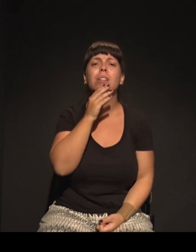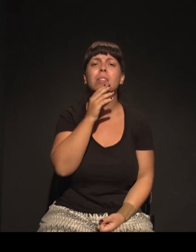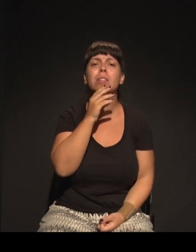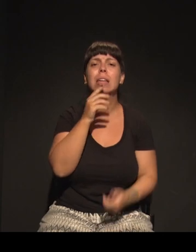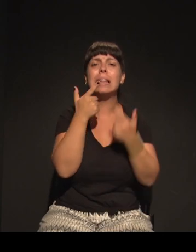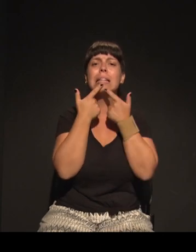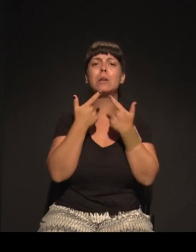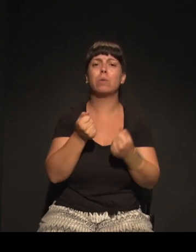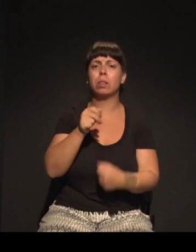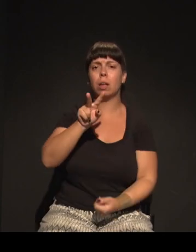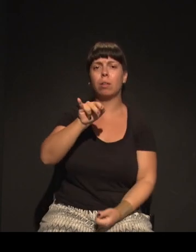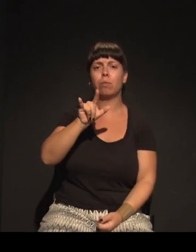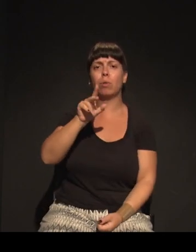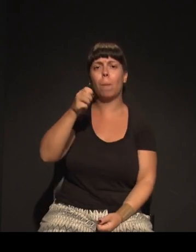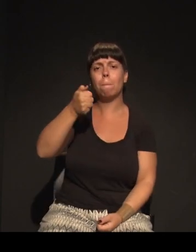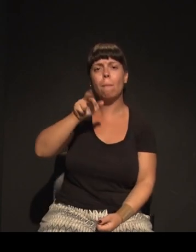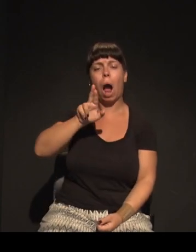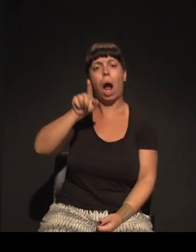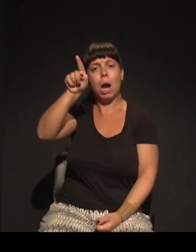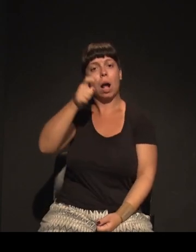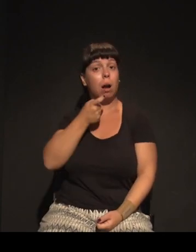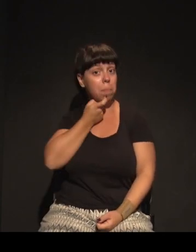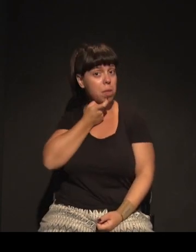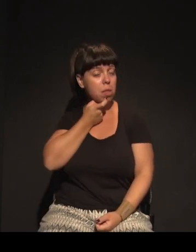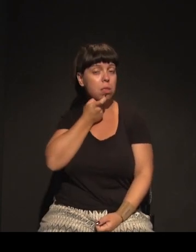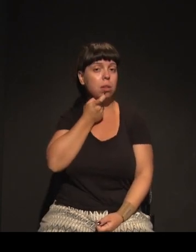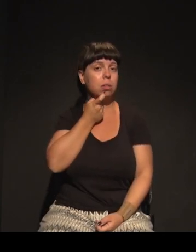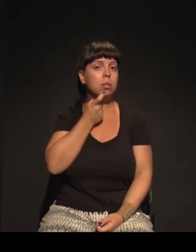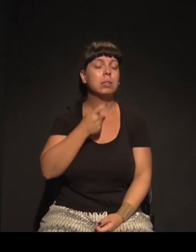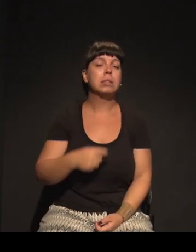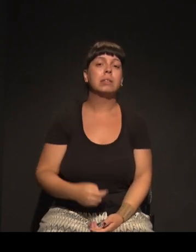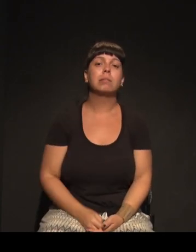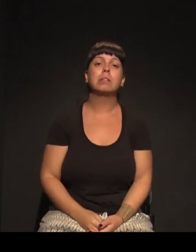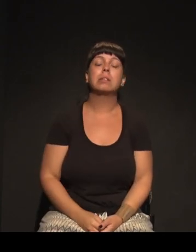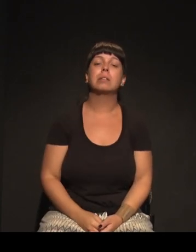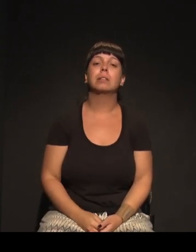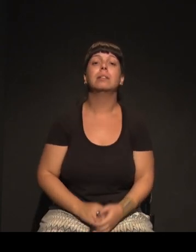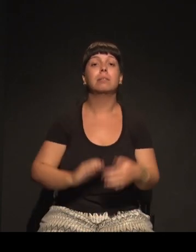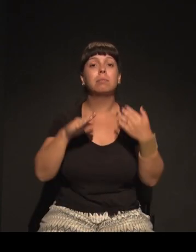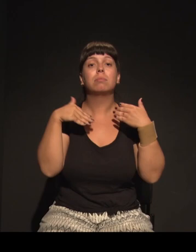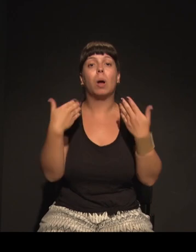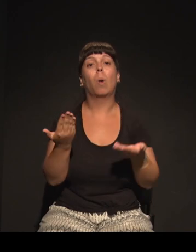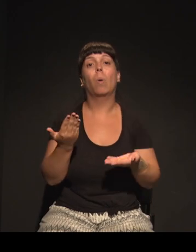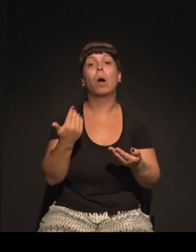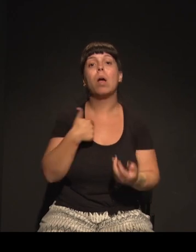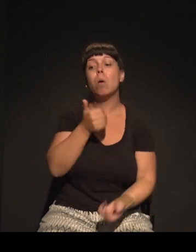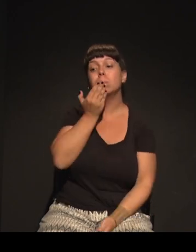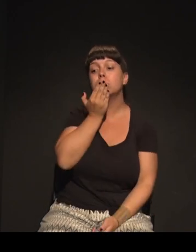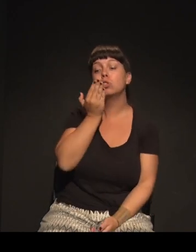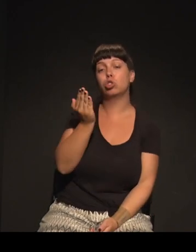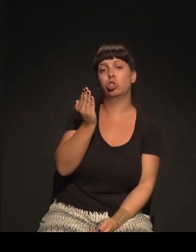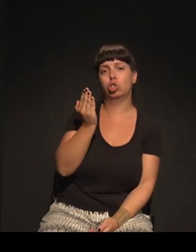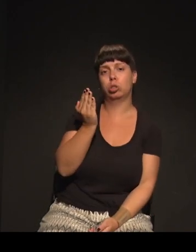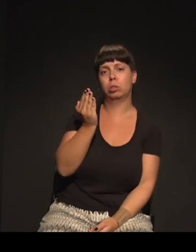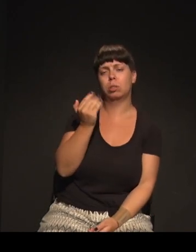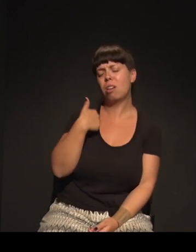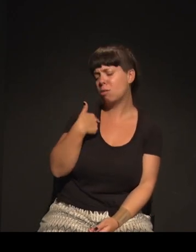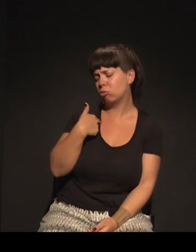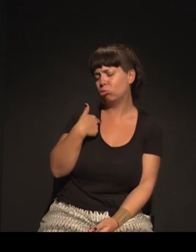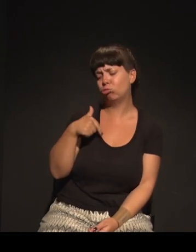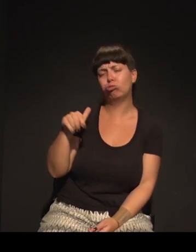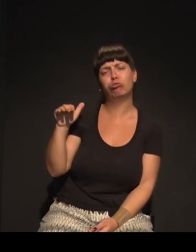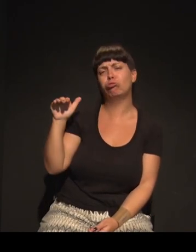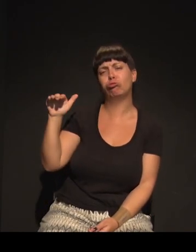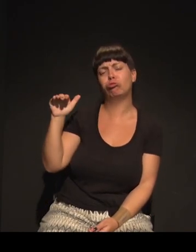lá de campinas então ele acaba a gente eu pedi a quase era menina ainda